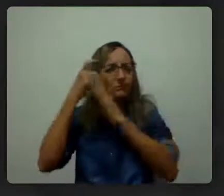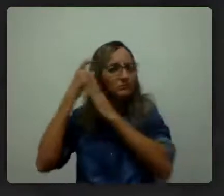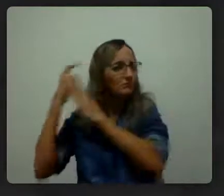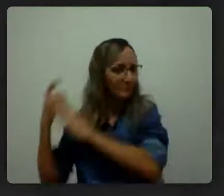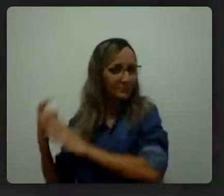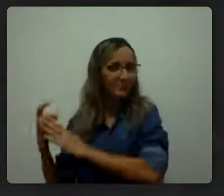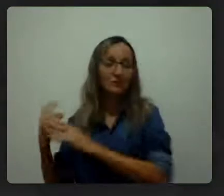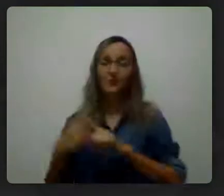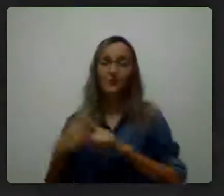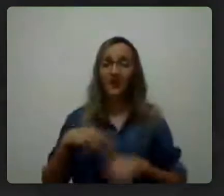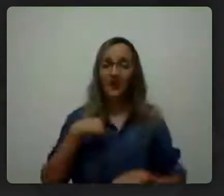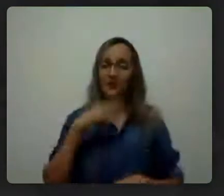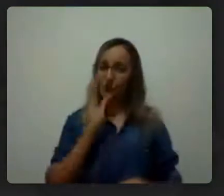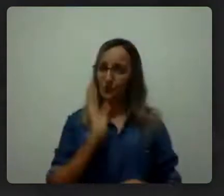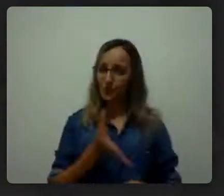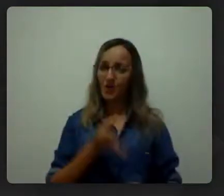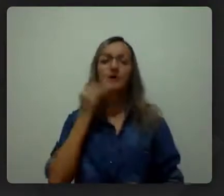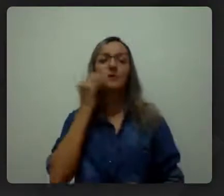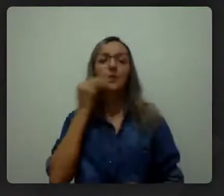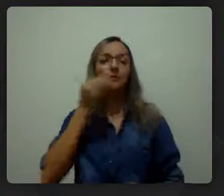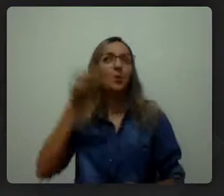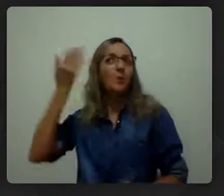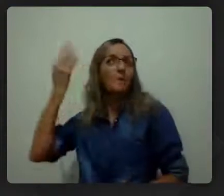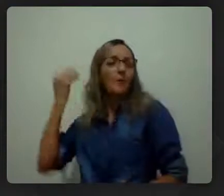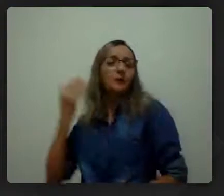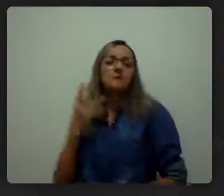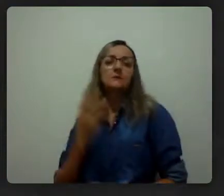colaborar na criação daquele projeto, tá?